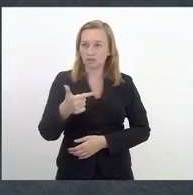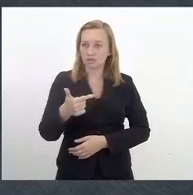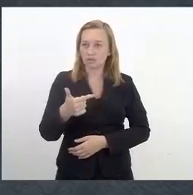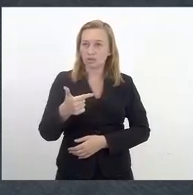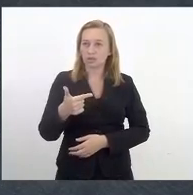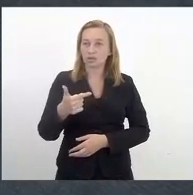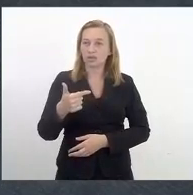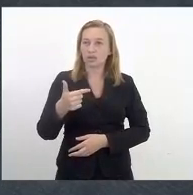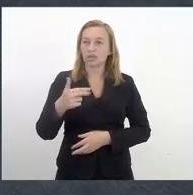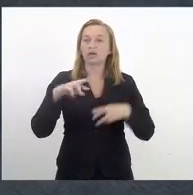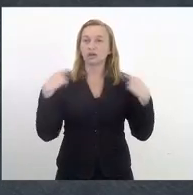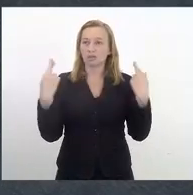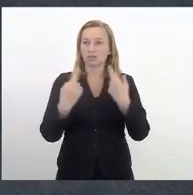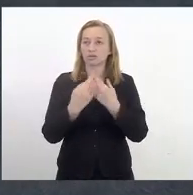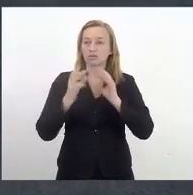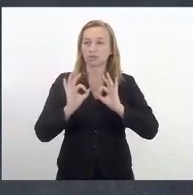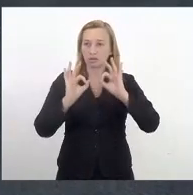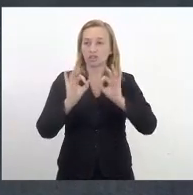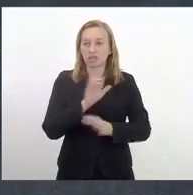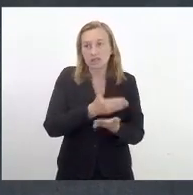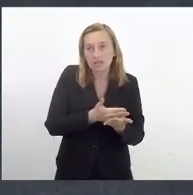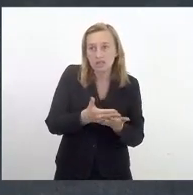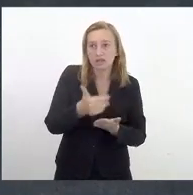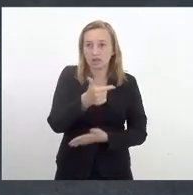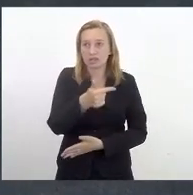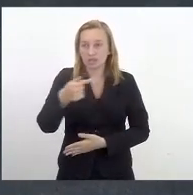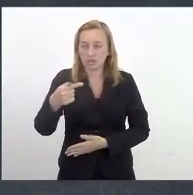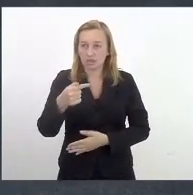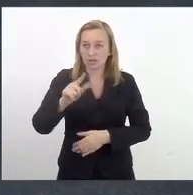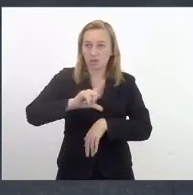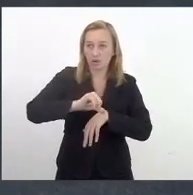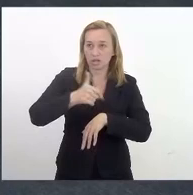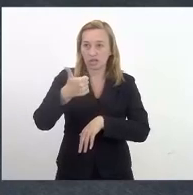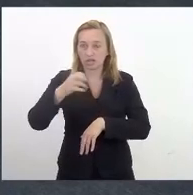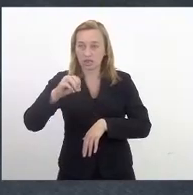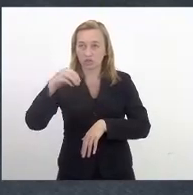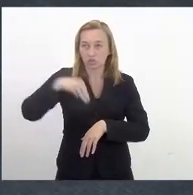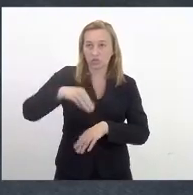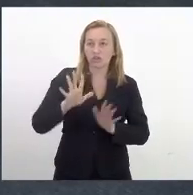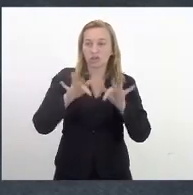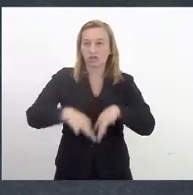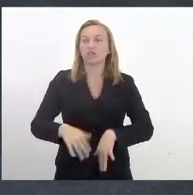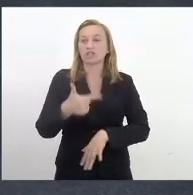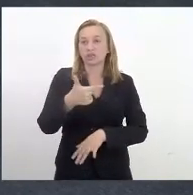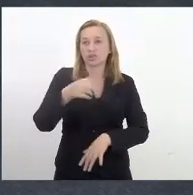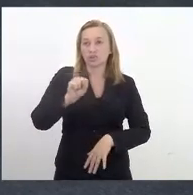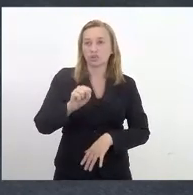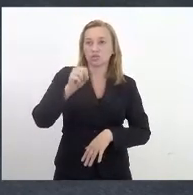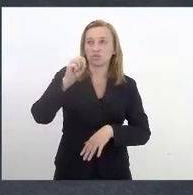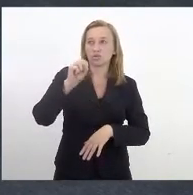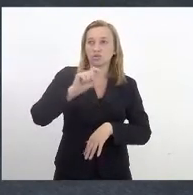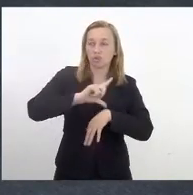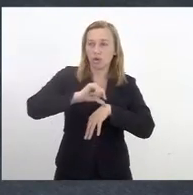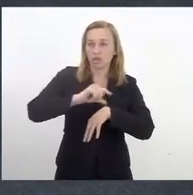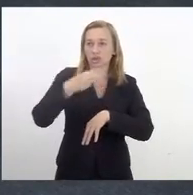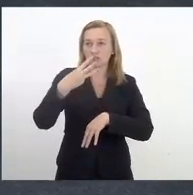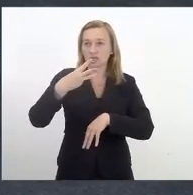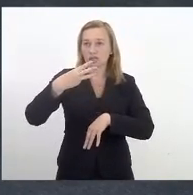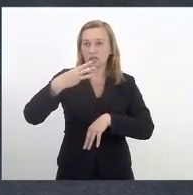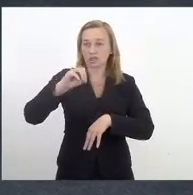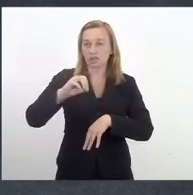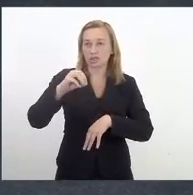ordinária que iniciadas 17:10 encerrou ser 18:30